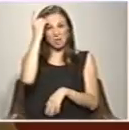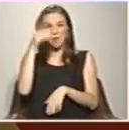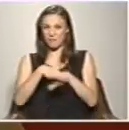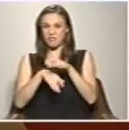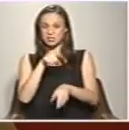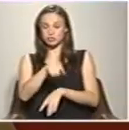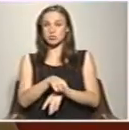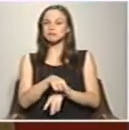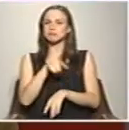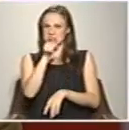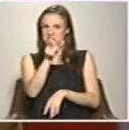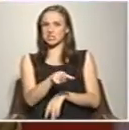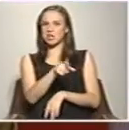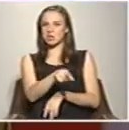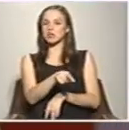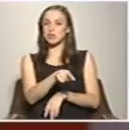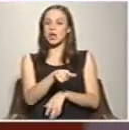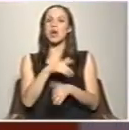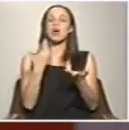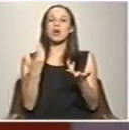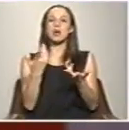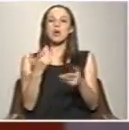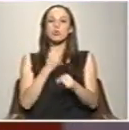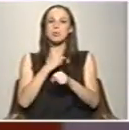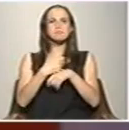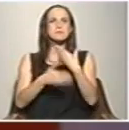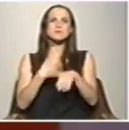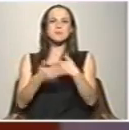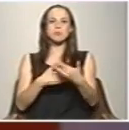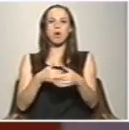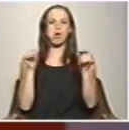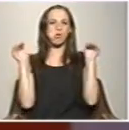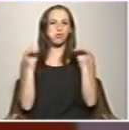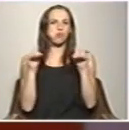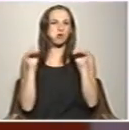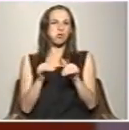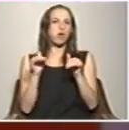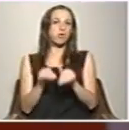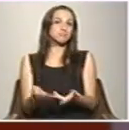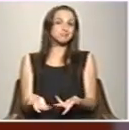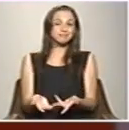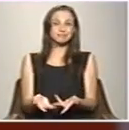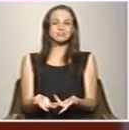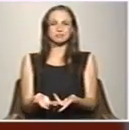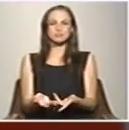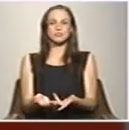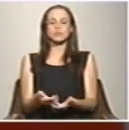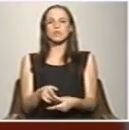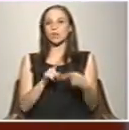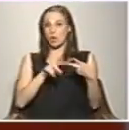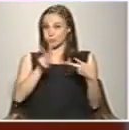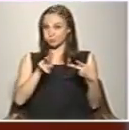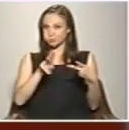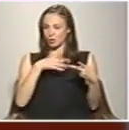que eles ficam, que a produtividade que tanto falamos cai logo. A segunda coisa que eu gostava de dizer é